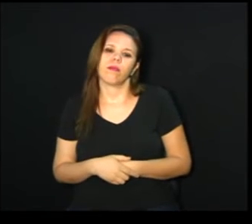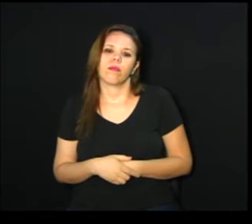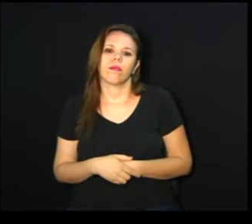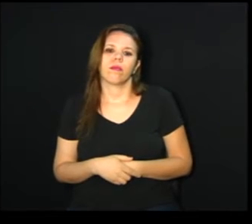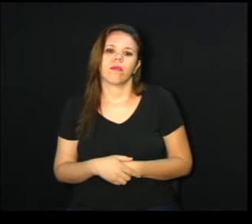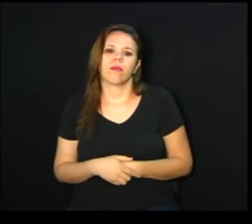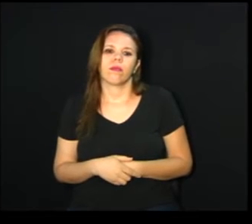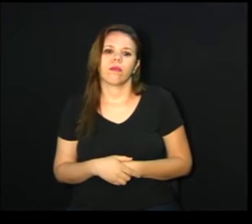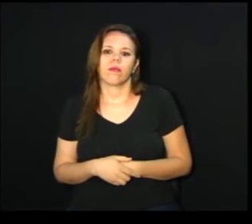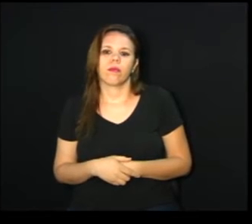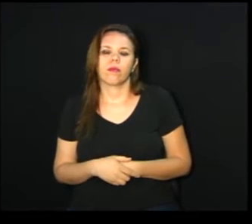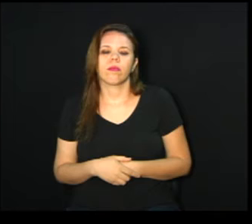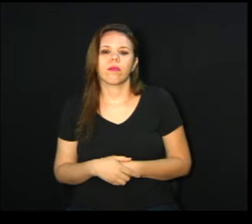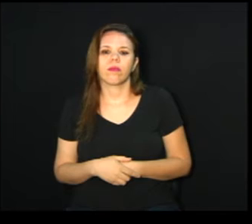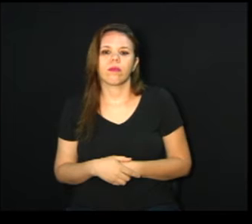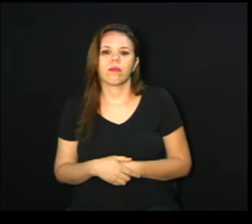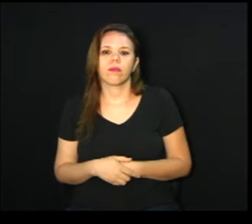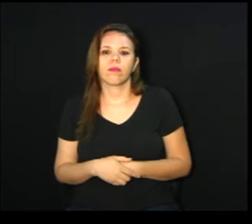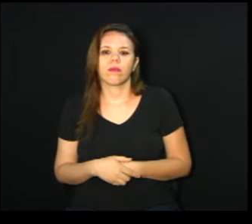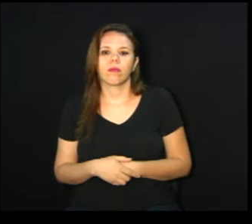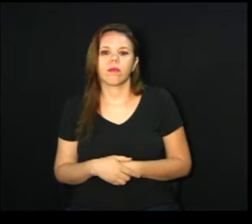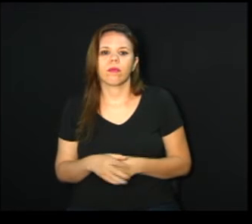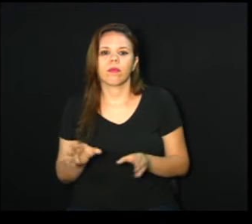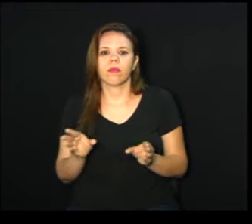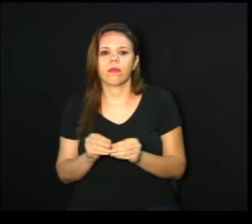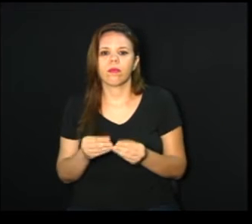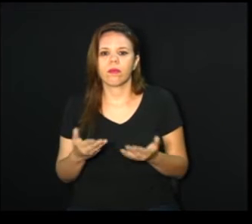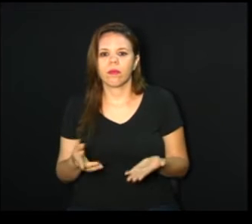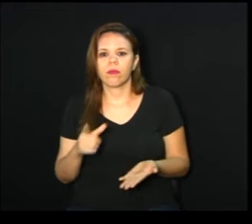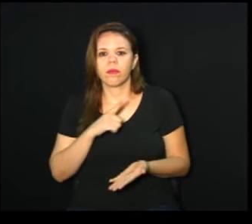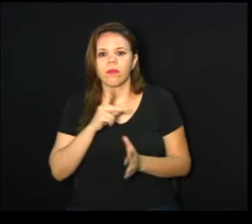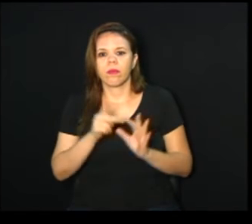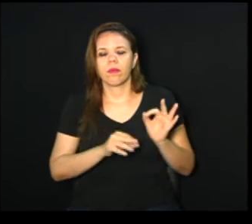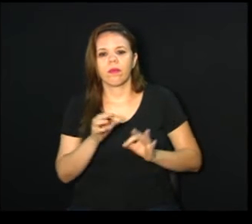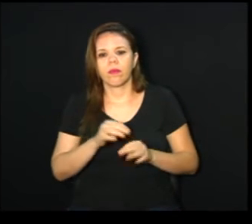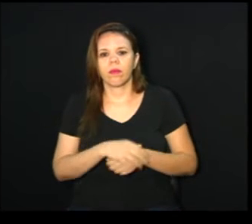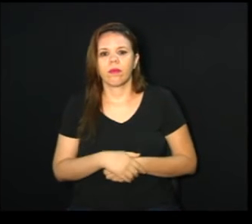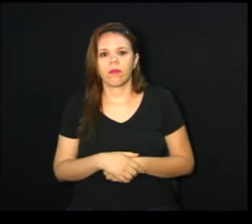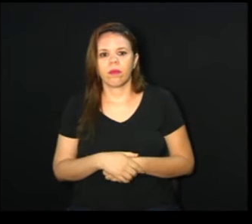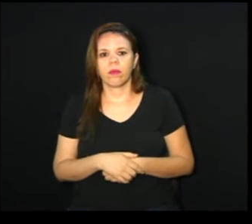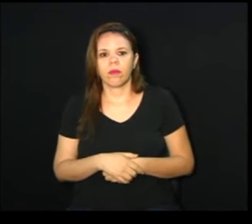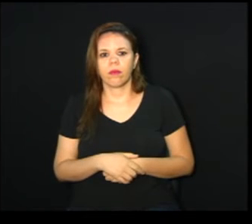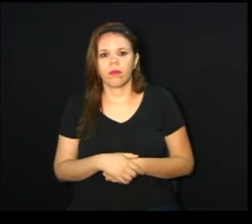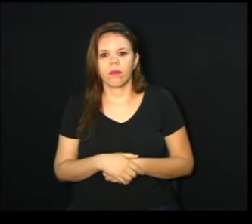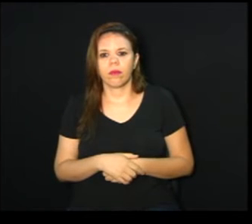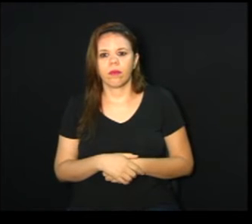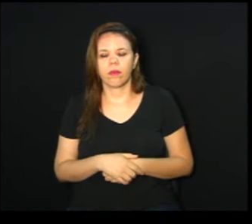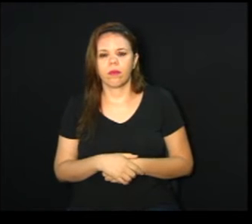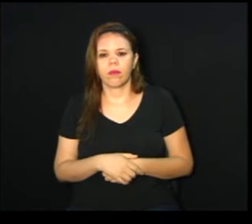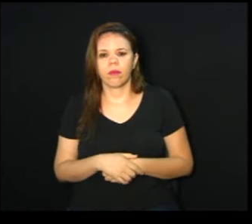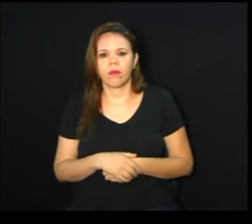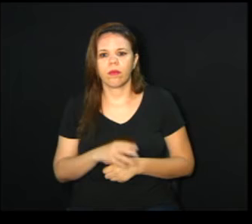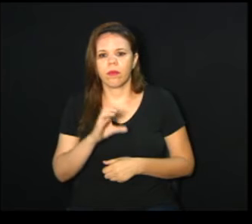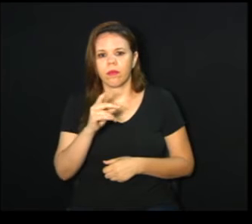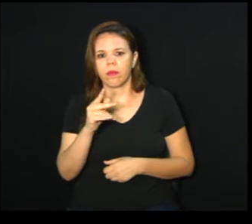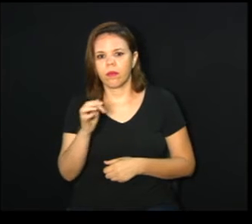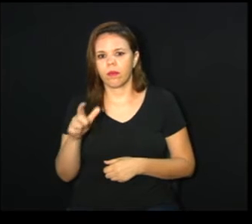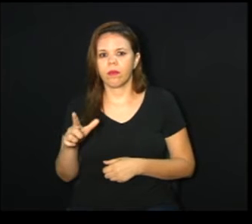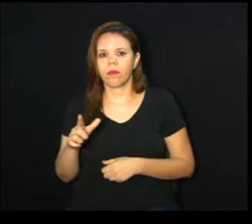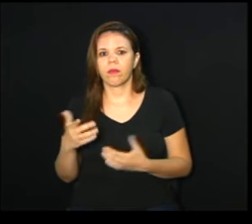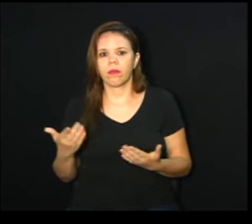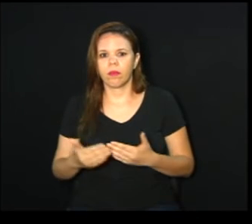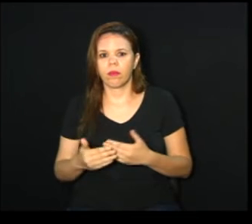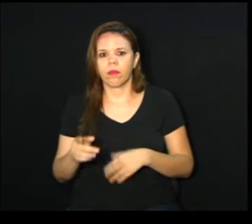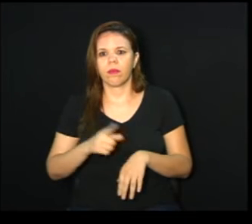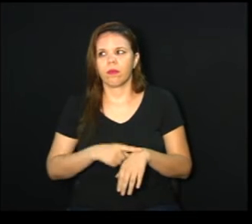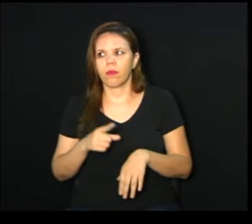vencedor. E por fim, nós temos o projeto mais disruptivo da CPFL até o momento, que seria a parte